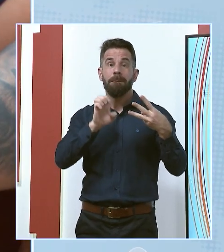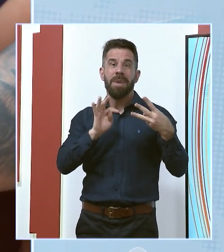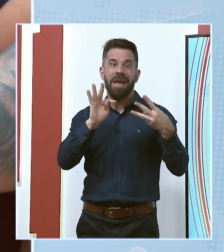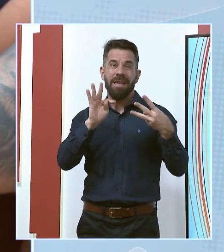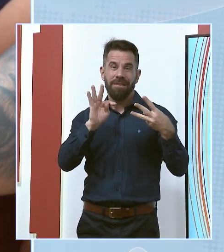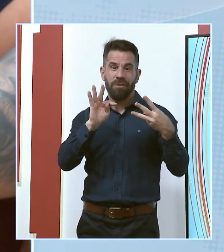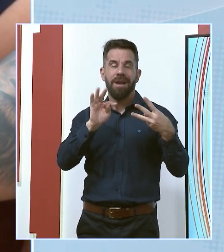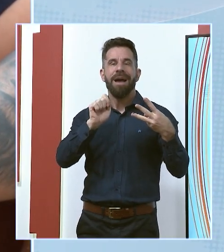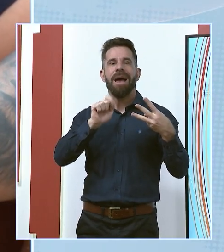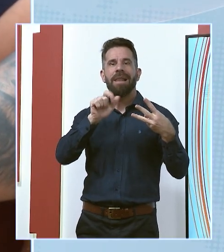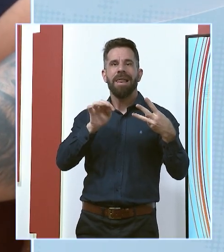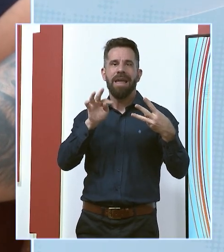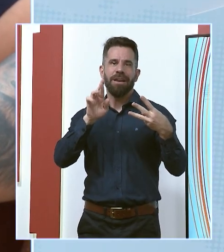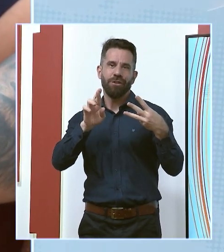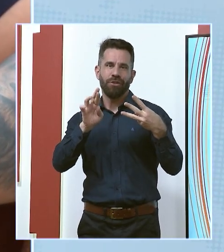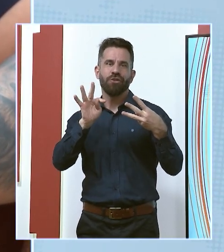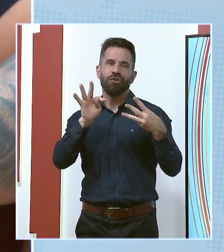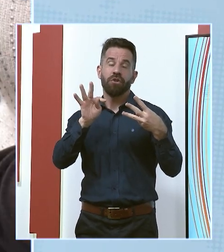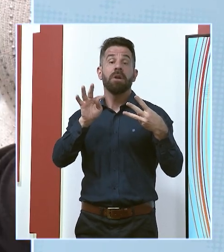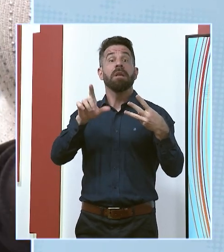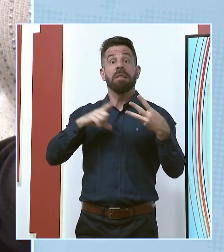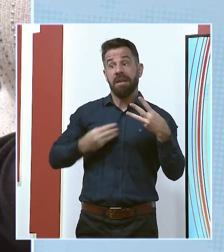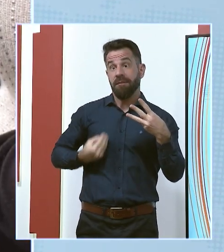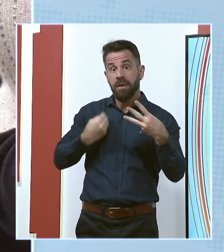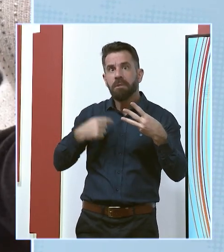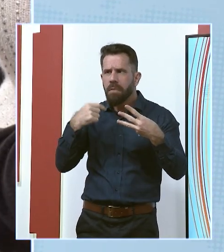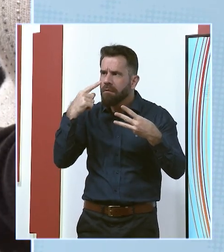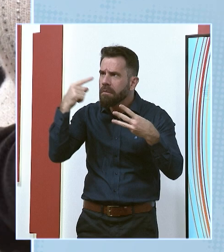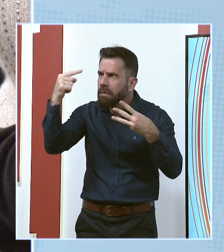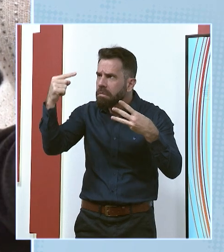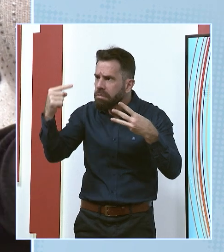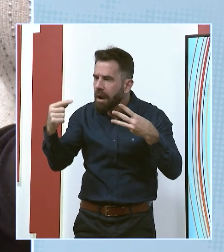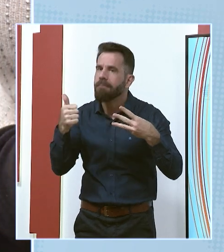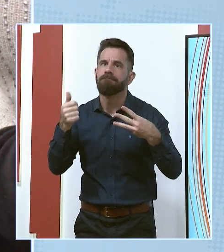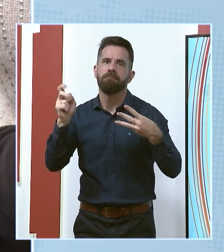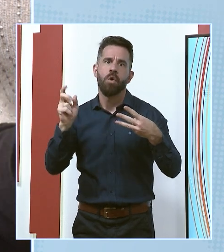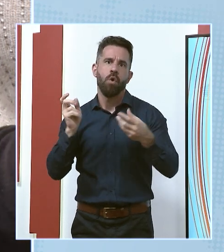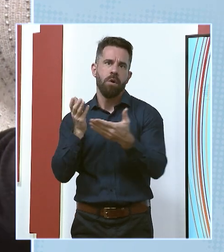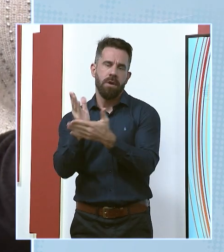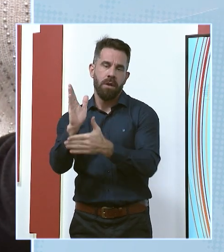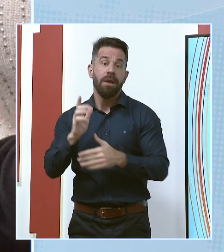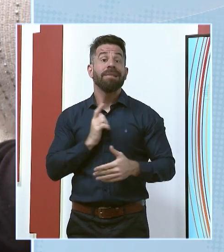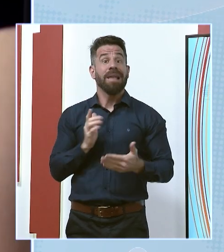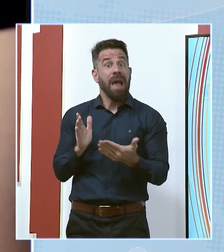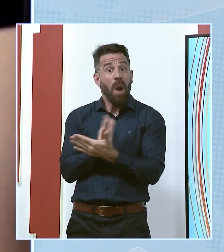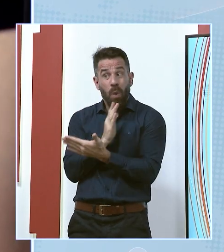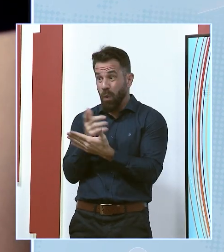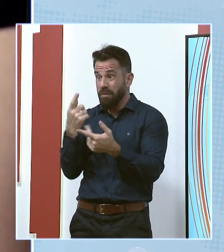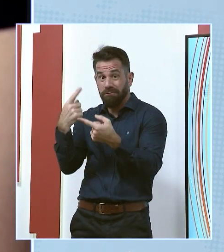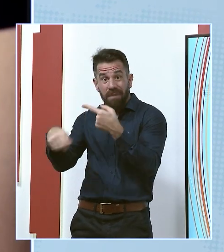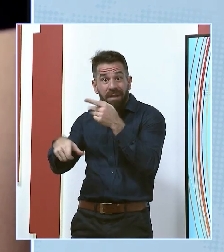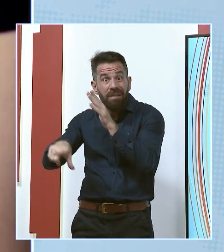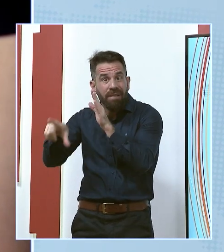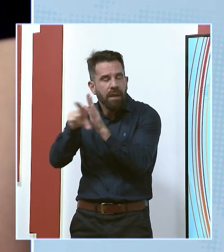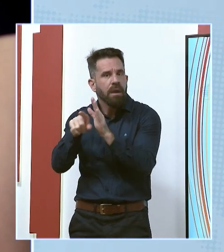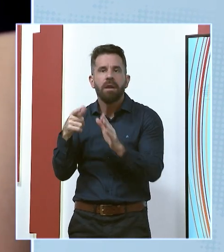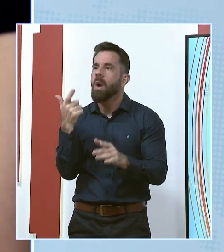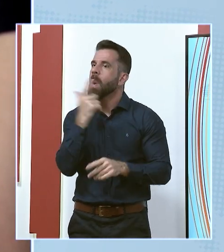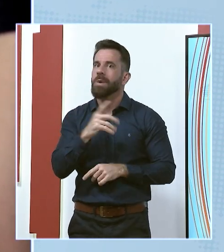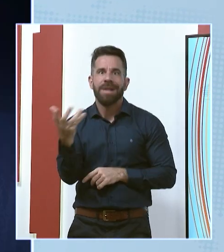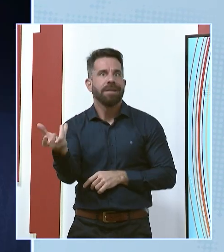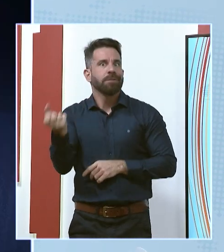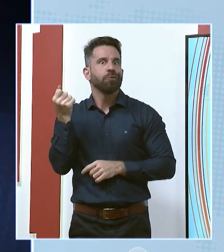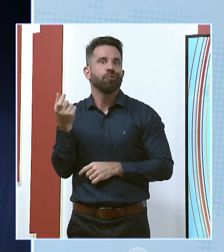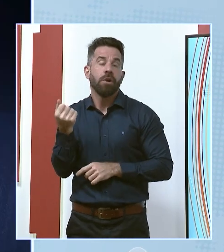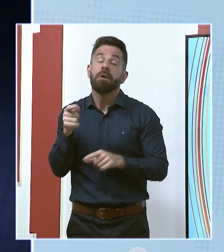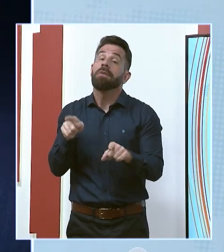No caso das plataformas ilegais, o apostador pode não conseguir sacar os prêmios, entre muitos outros